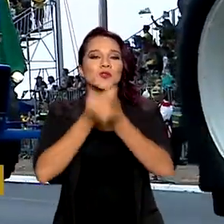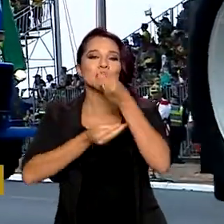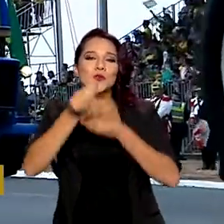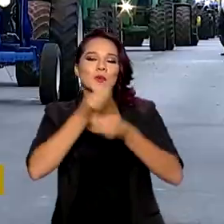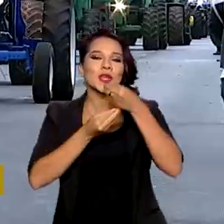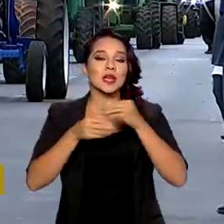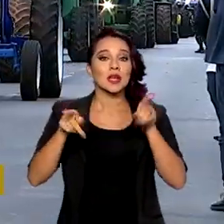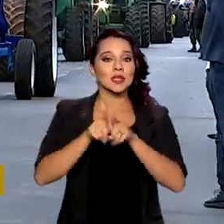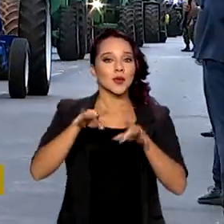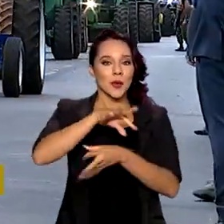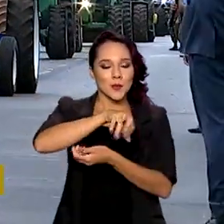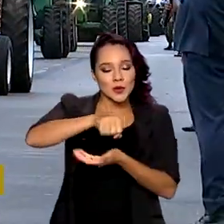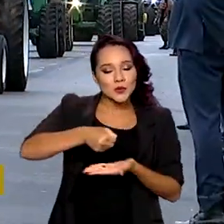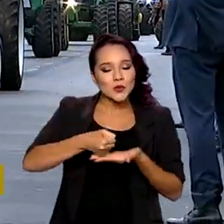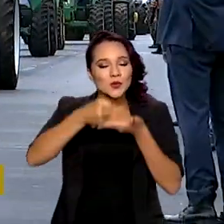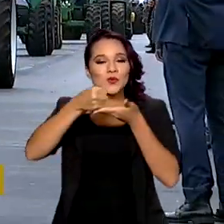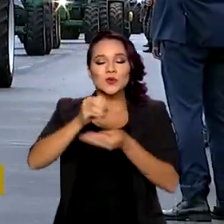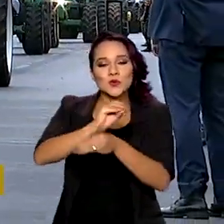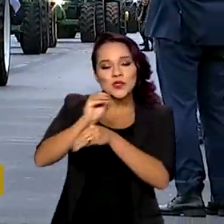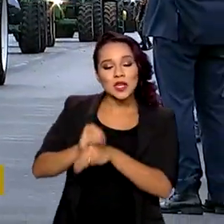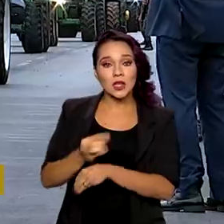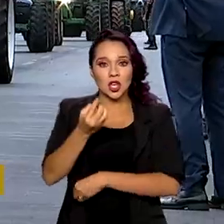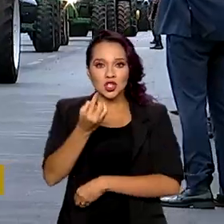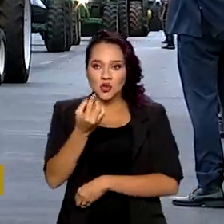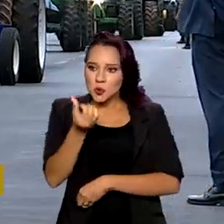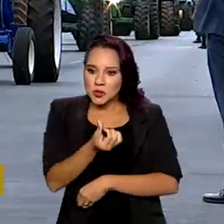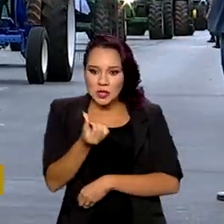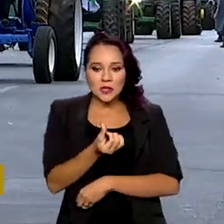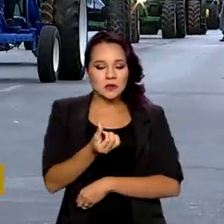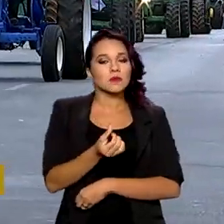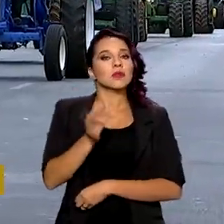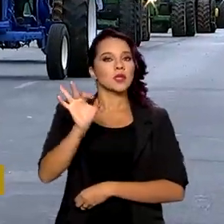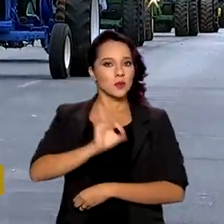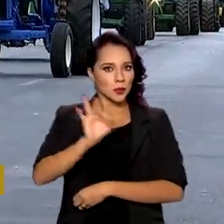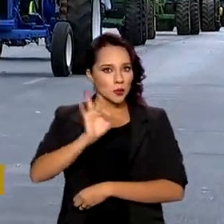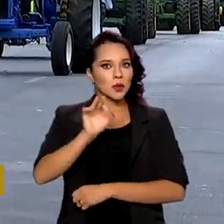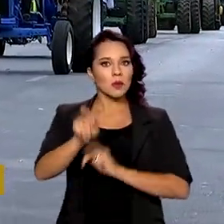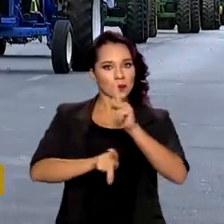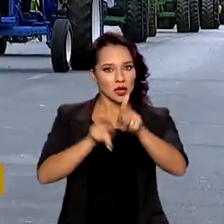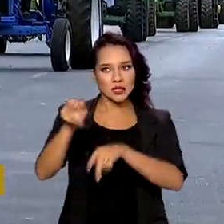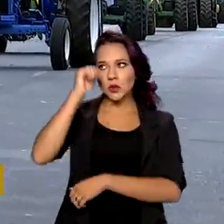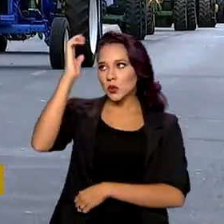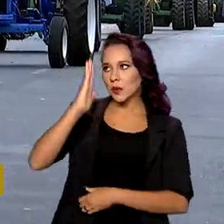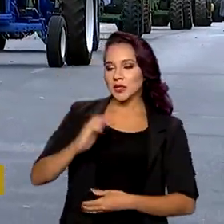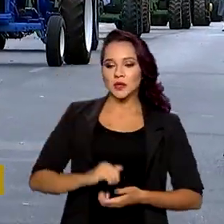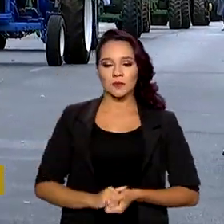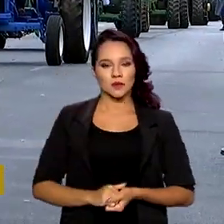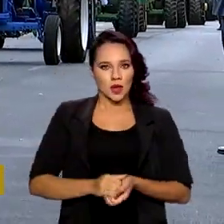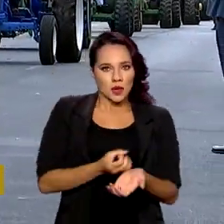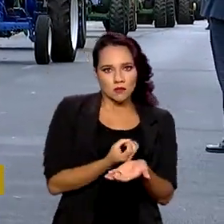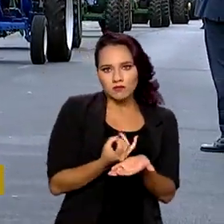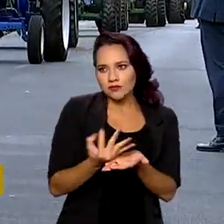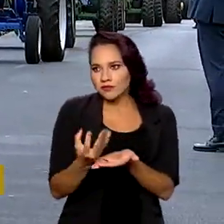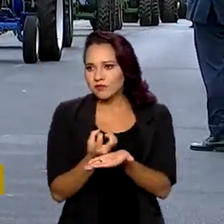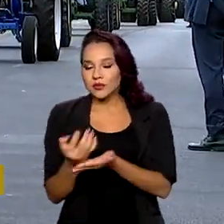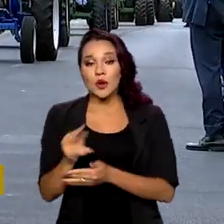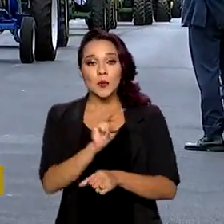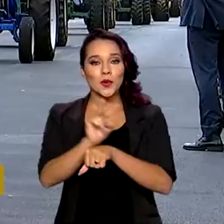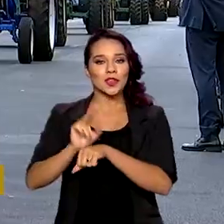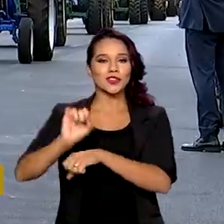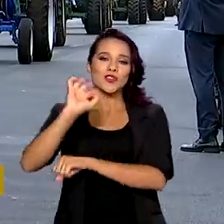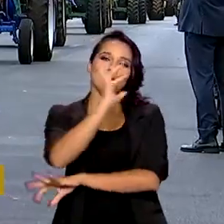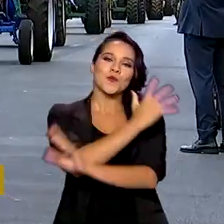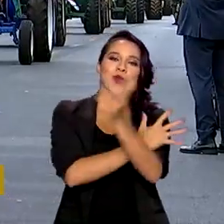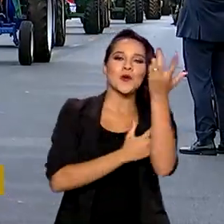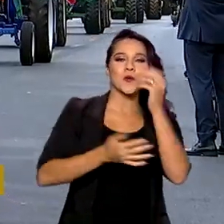e pelo sustento de 1/6 da população do planeta. Produzindo e preservando o meio